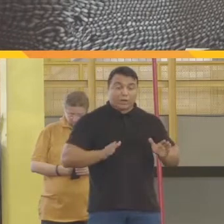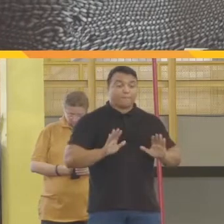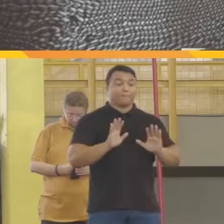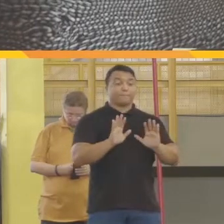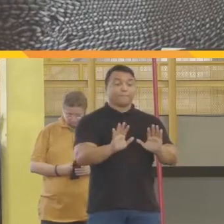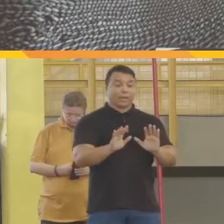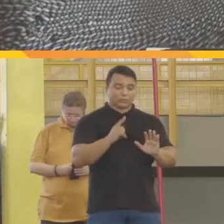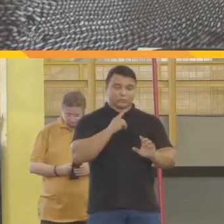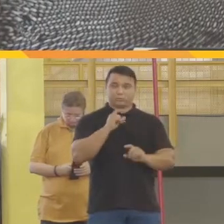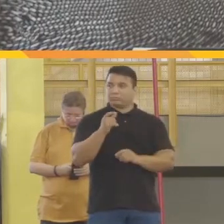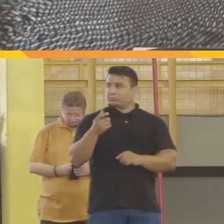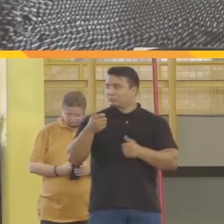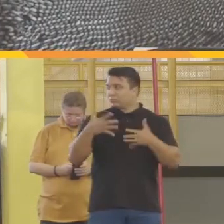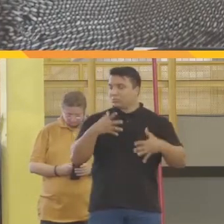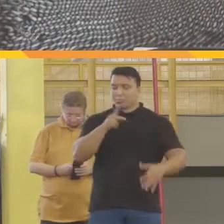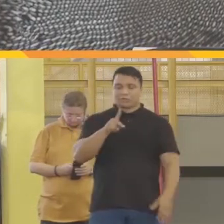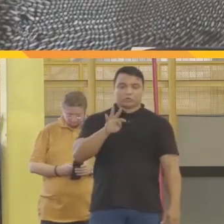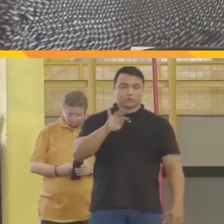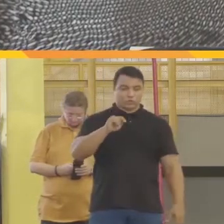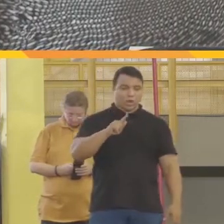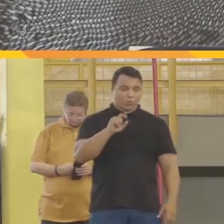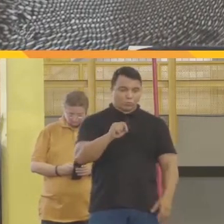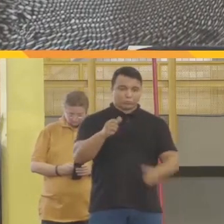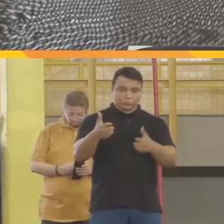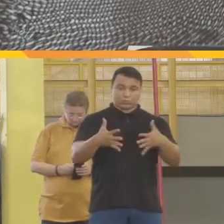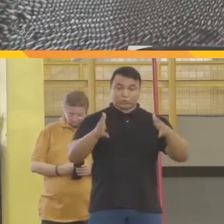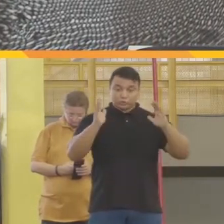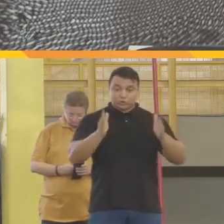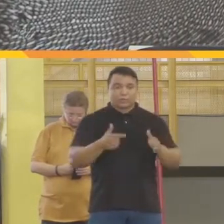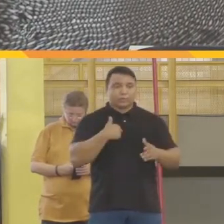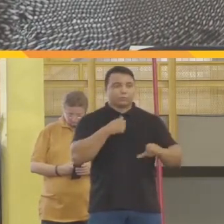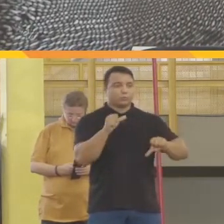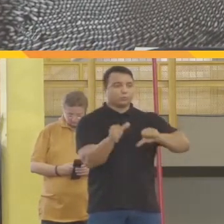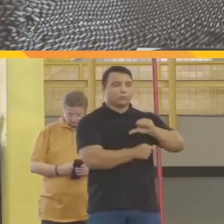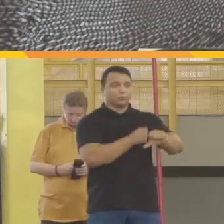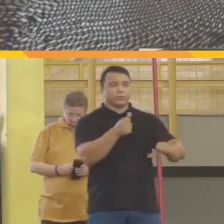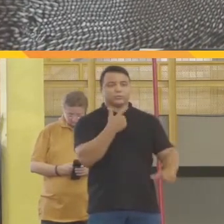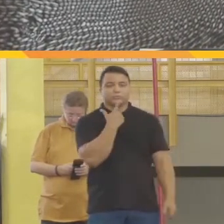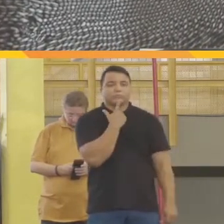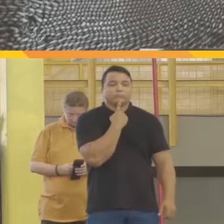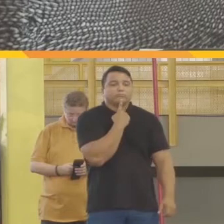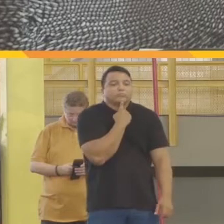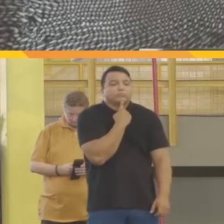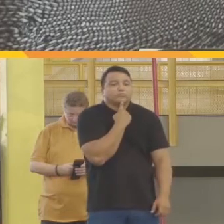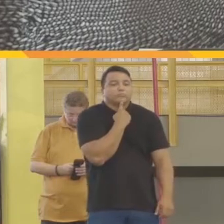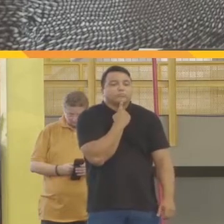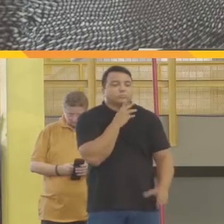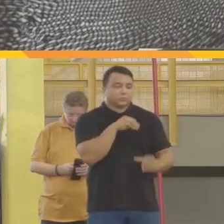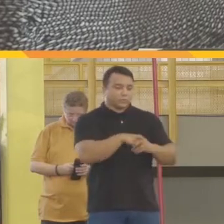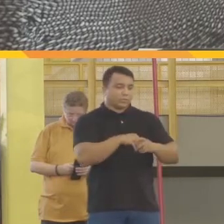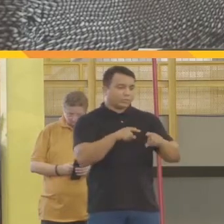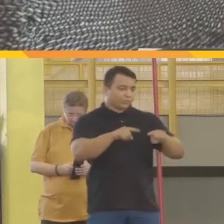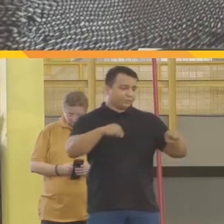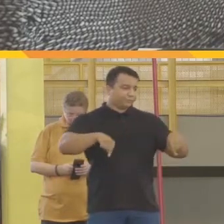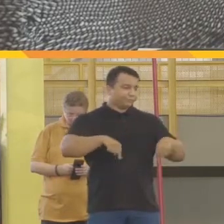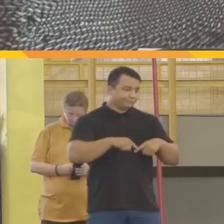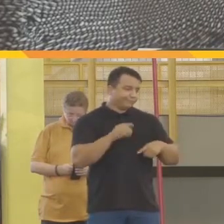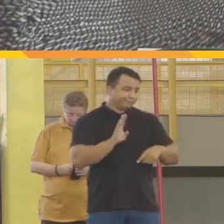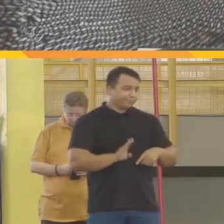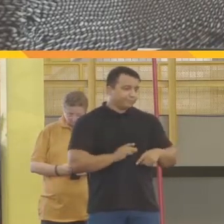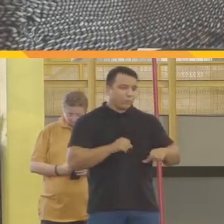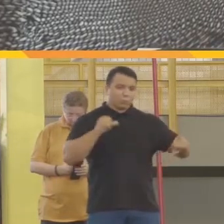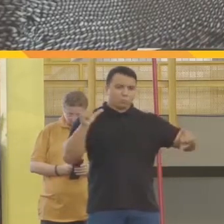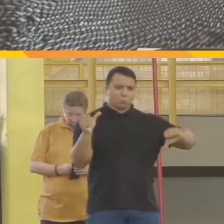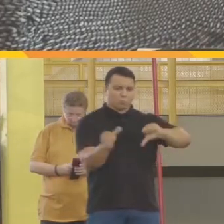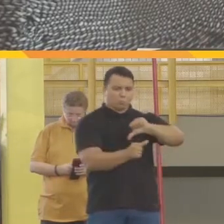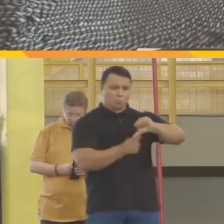que, como o Tiago muito bem colocou, poucas mudanças foram observadas no nosso país. O Brasil